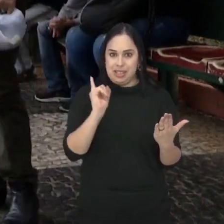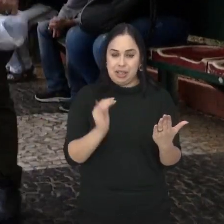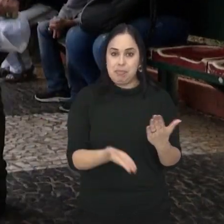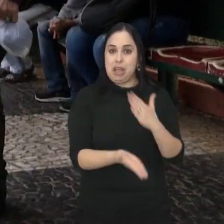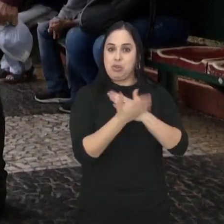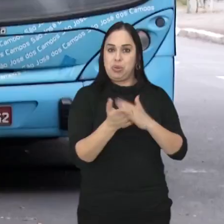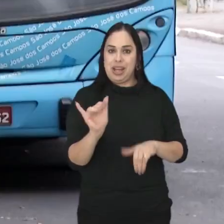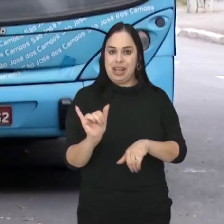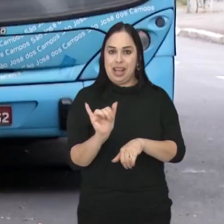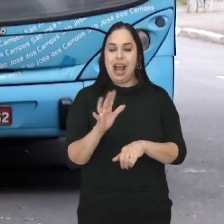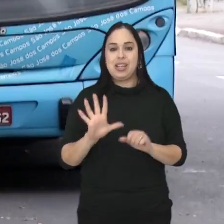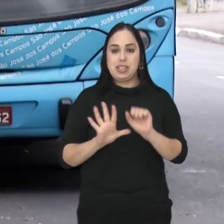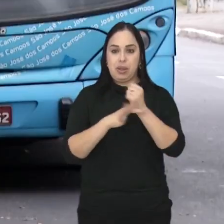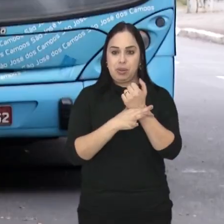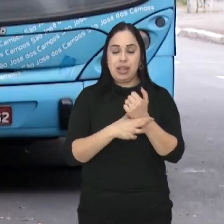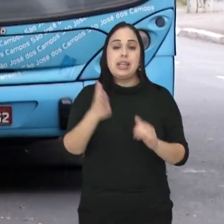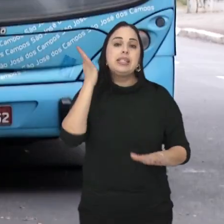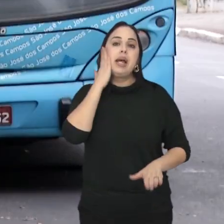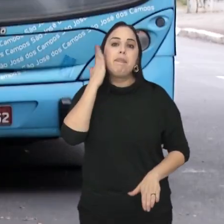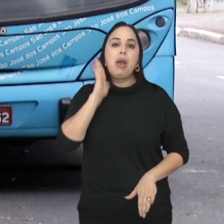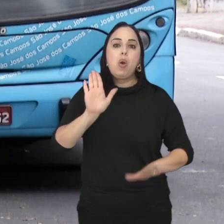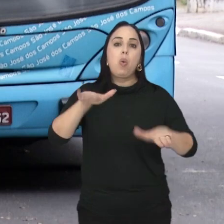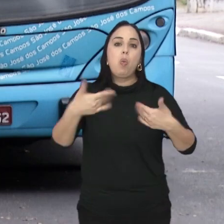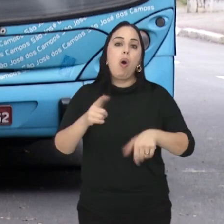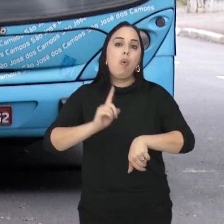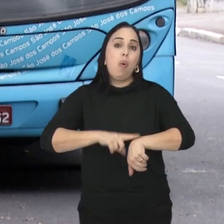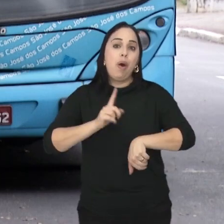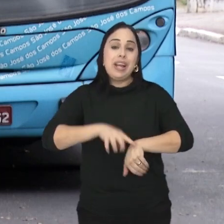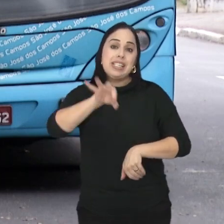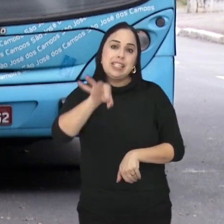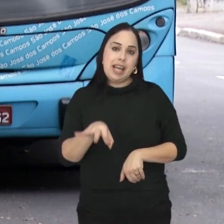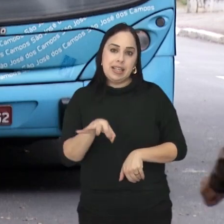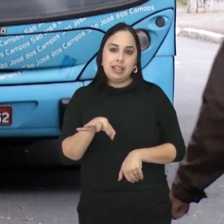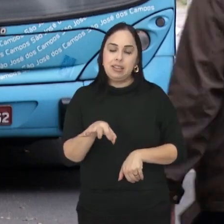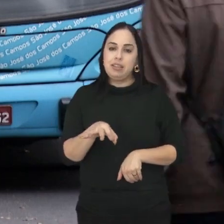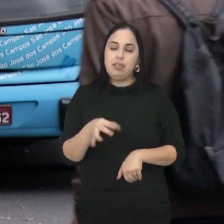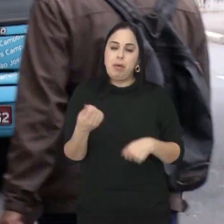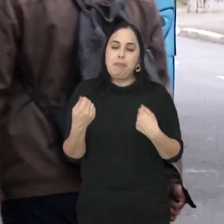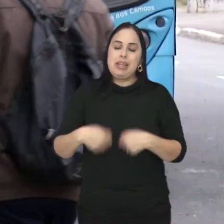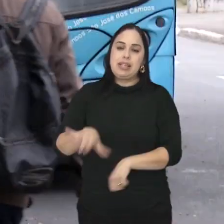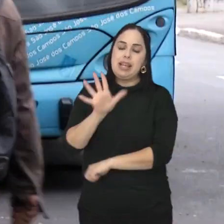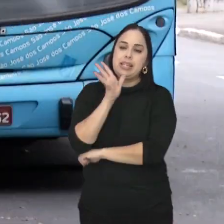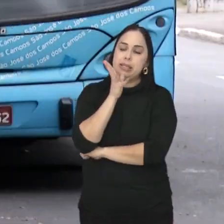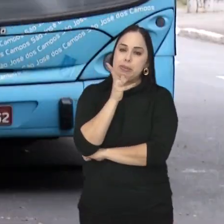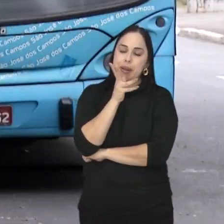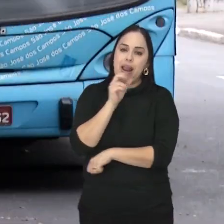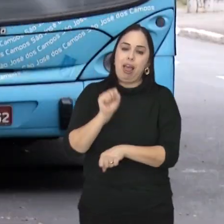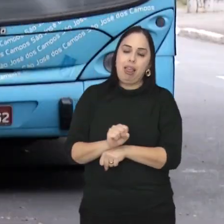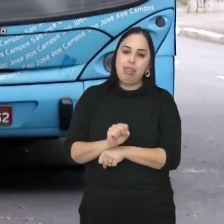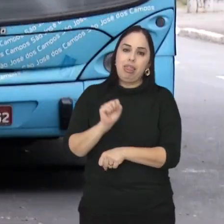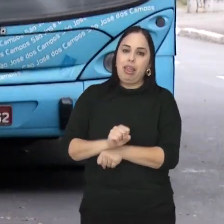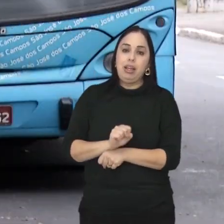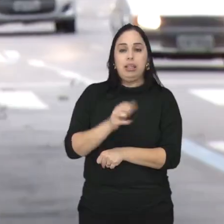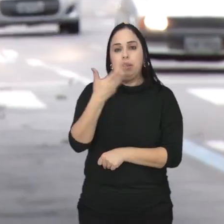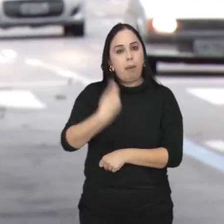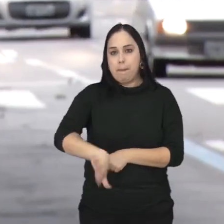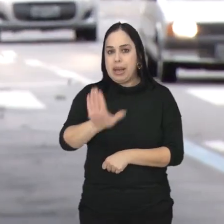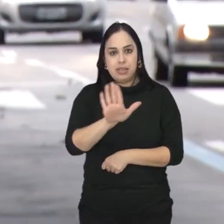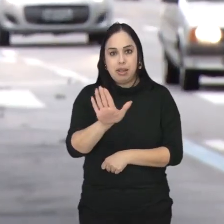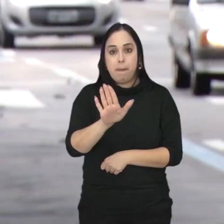na segurança. Ao saber o horário exato da chegada dos ônibus, ninguém vai precisar esperar muito tempo nos